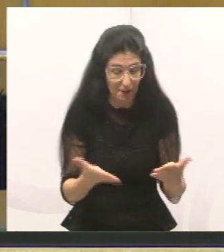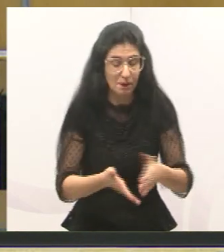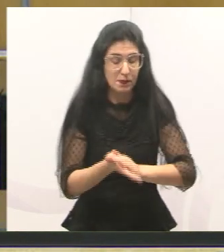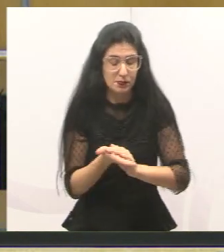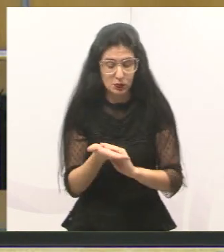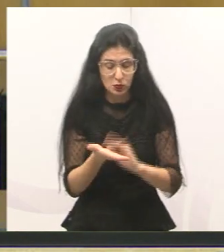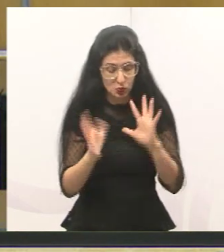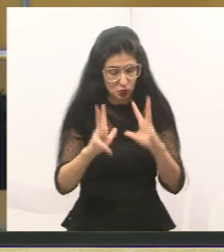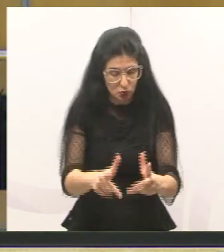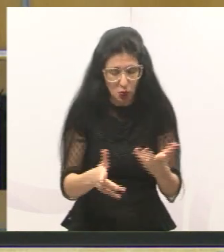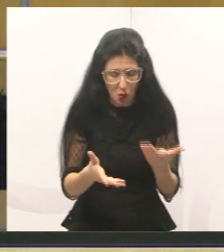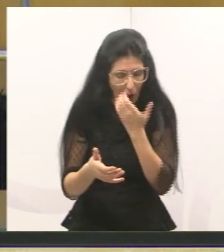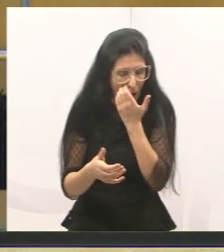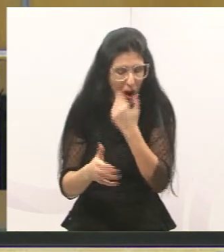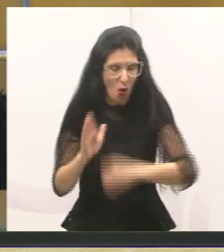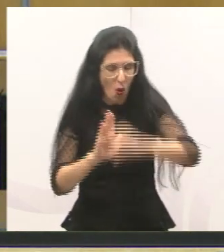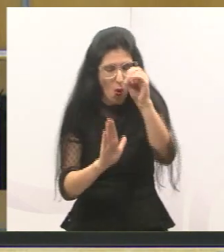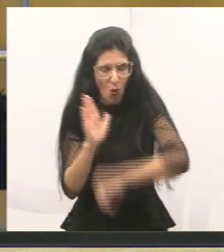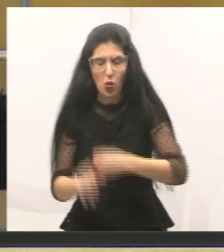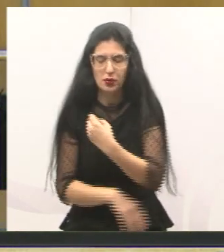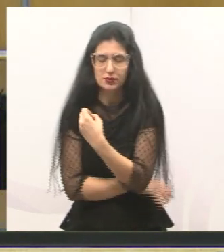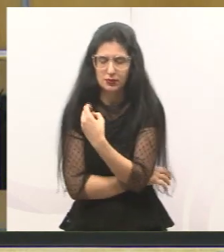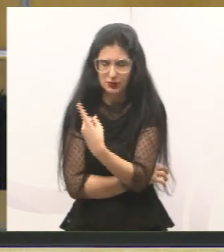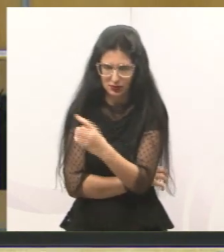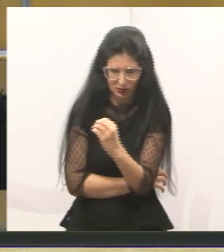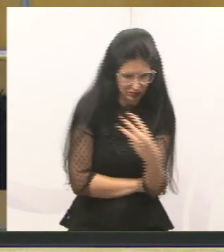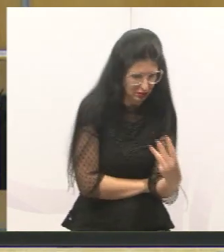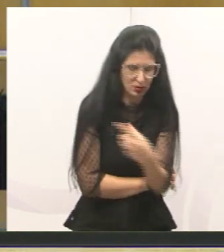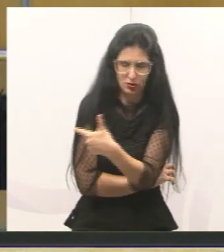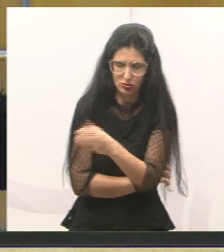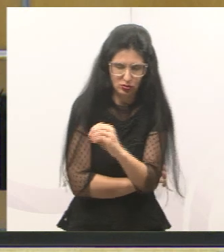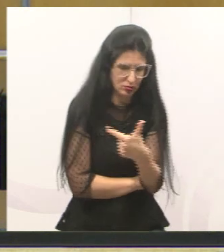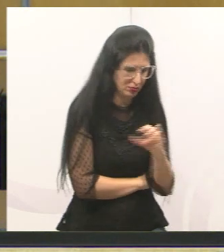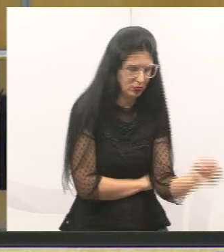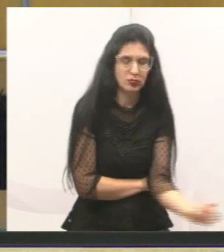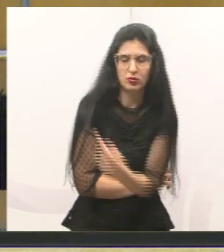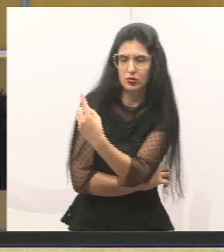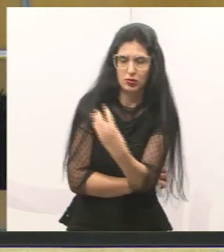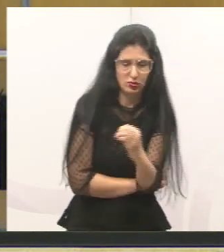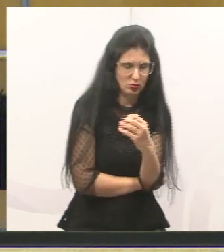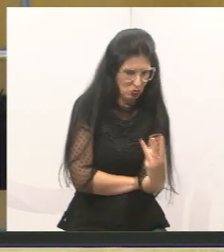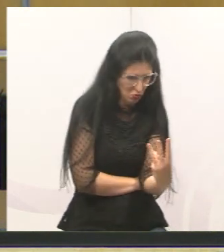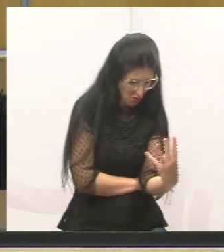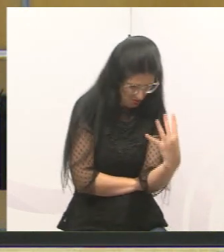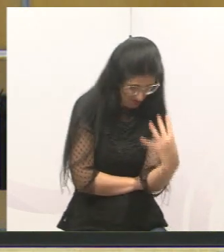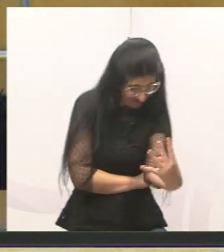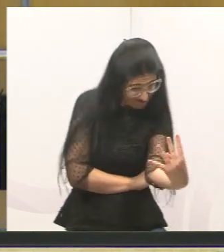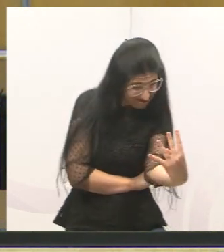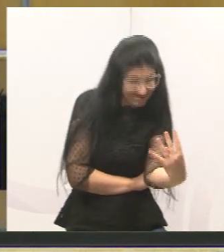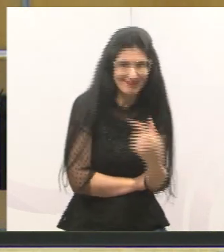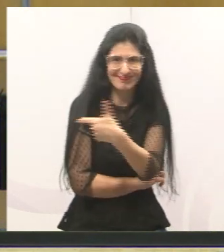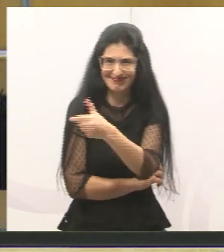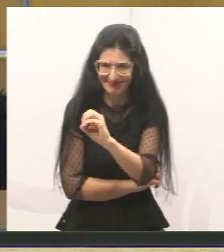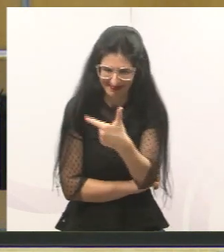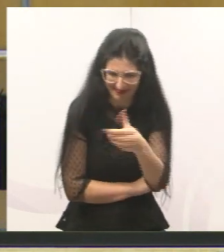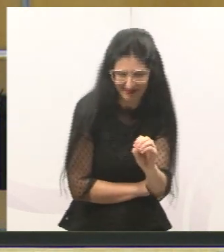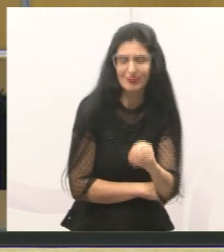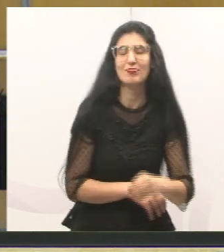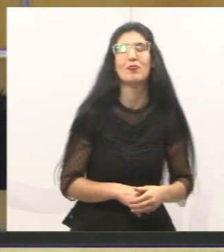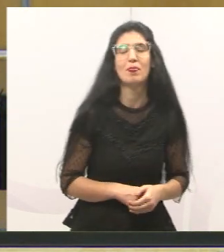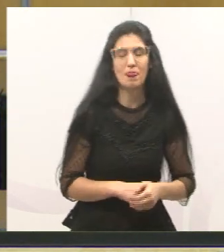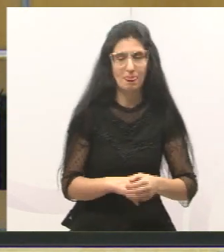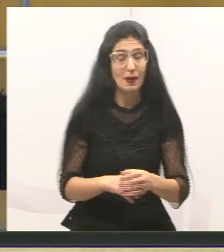dos ofícios número 103/2020 e 104/2020, expor e requerer o que